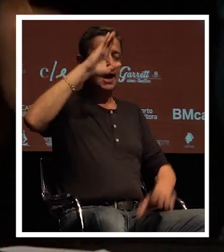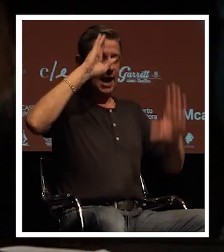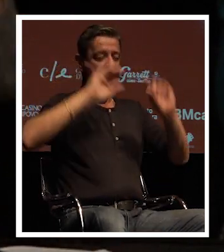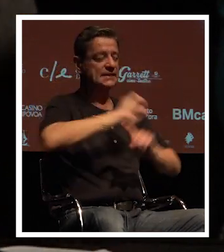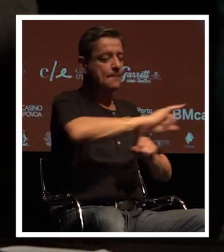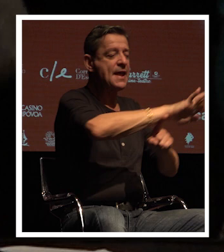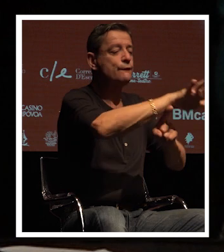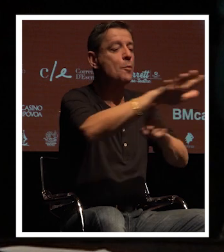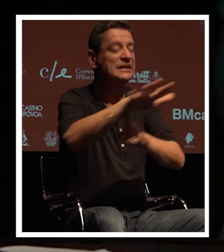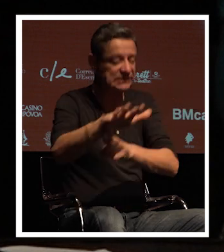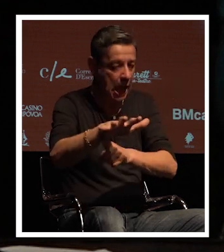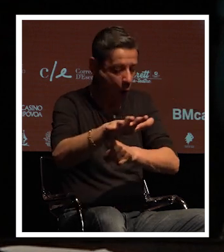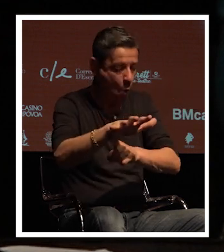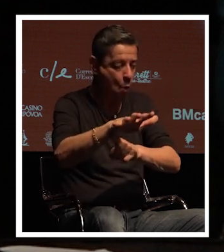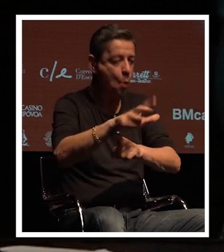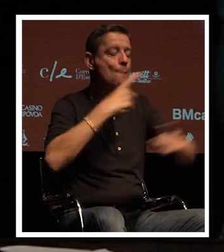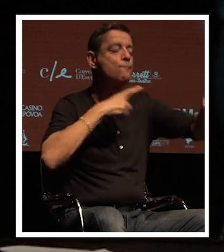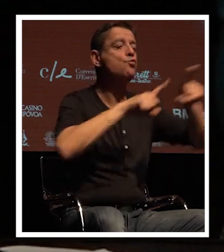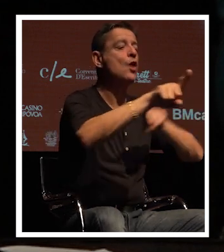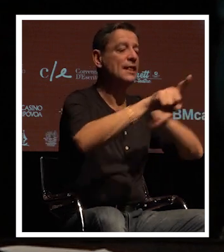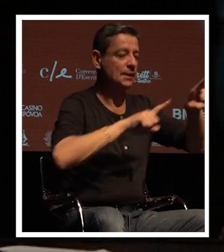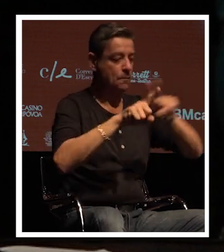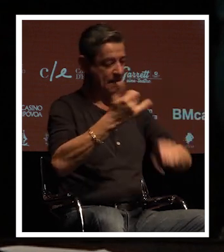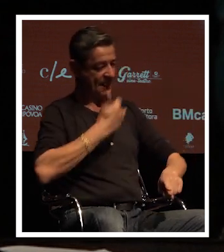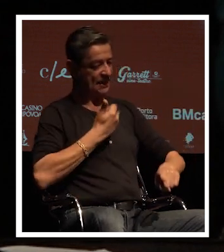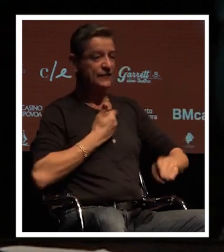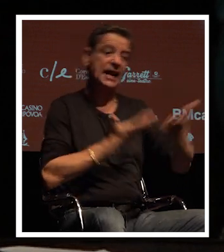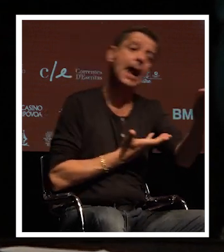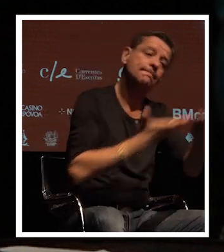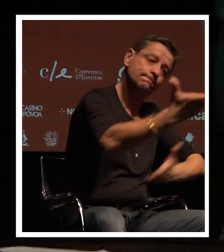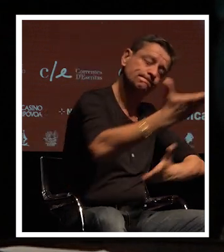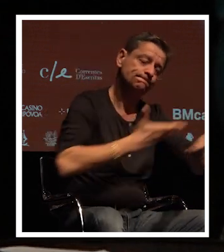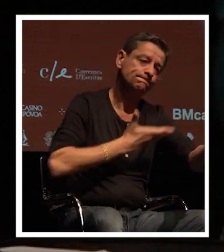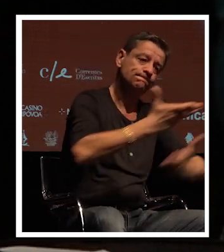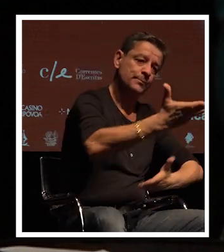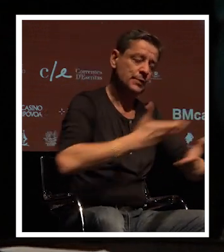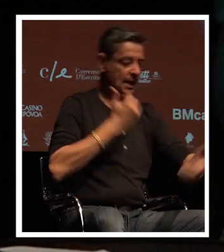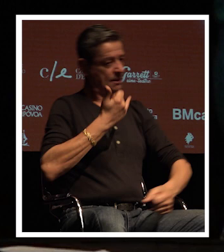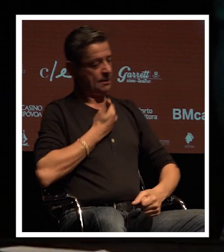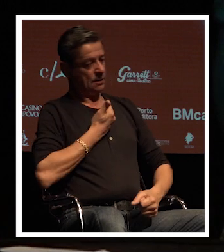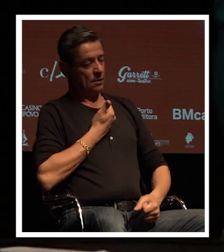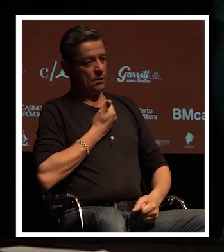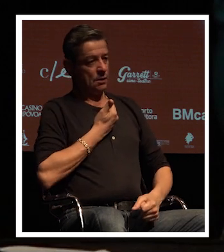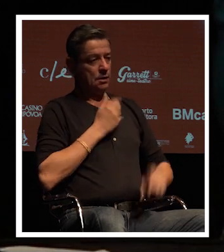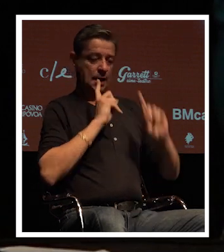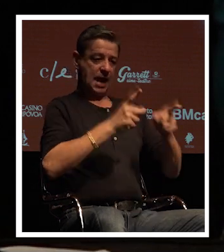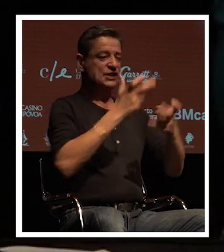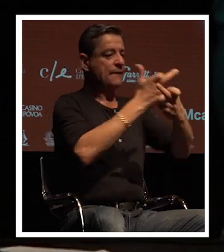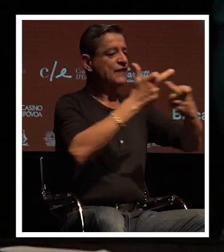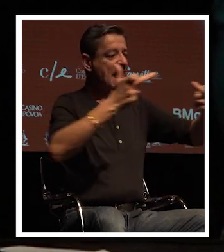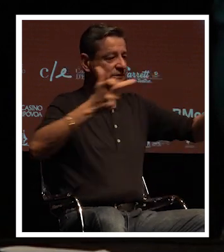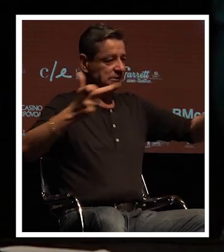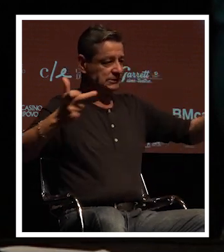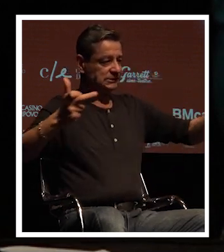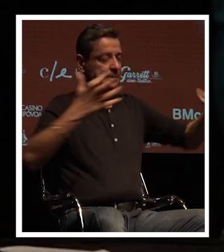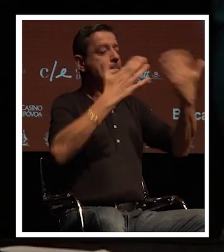política tenha sido a formação de me identificar com o outro eh de de de esta frase é estafada